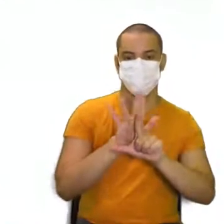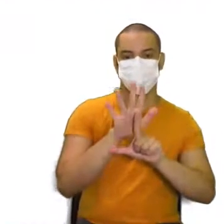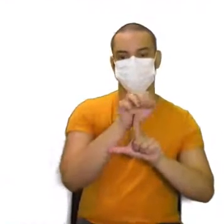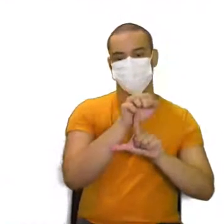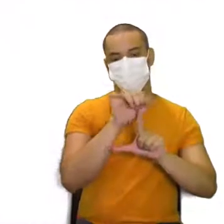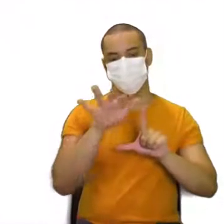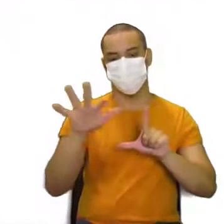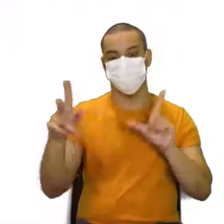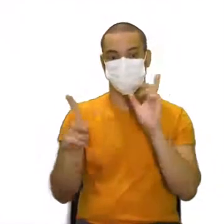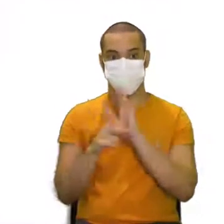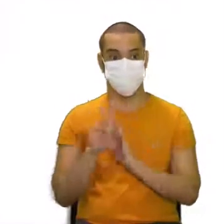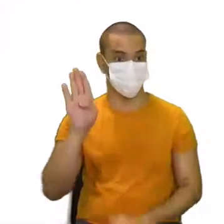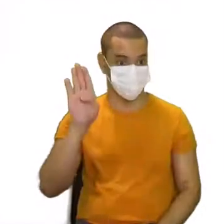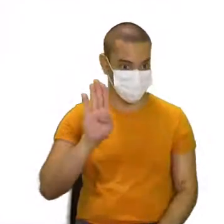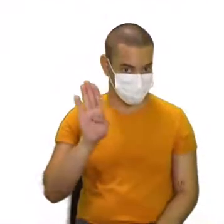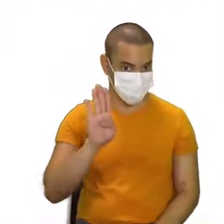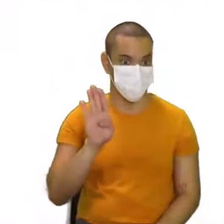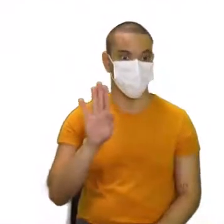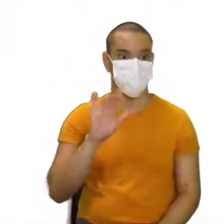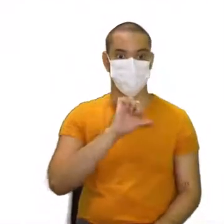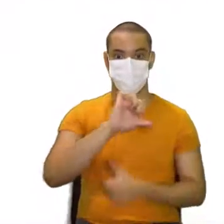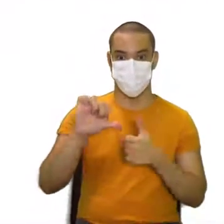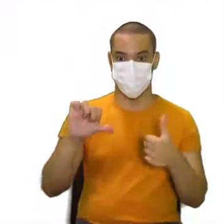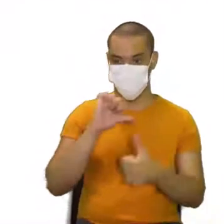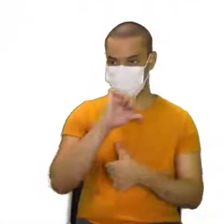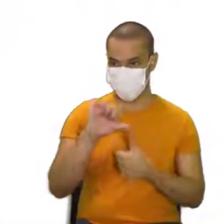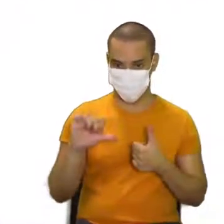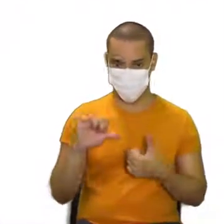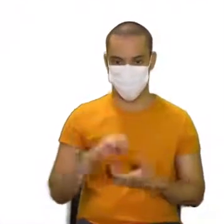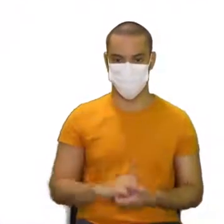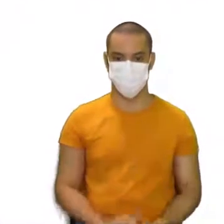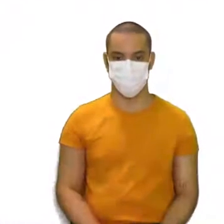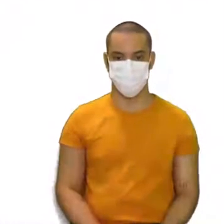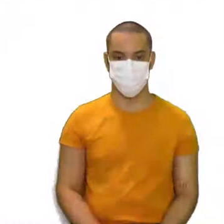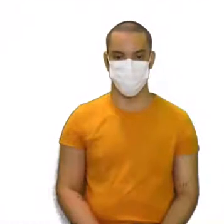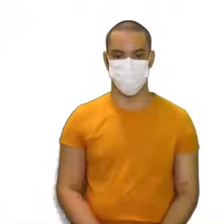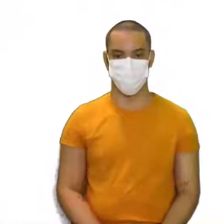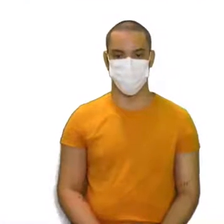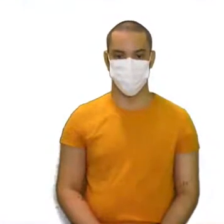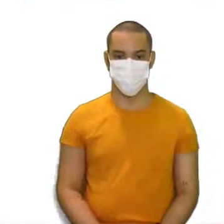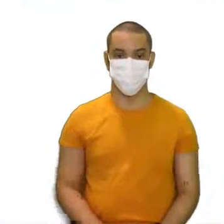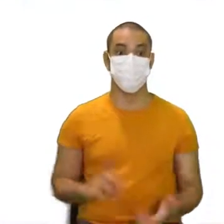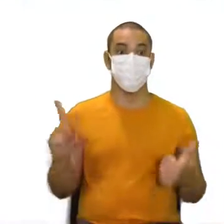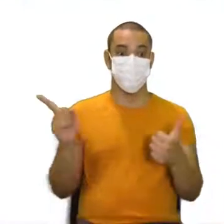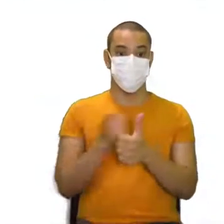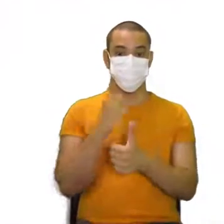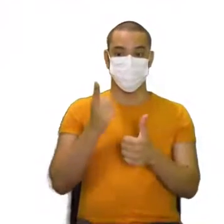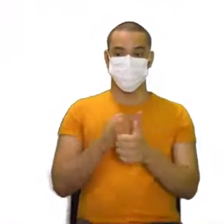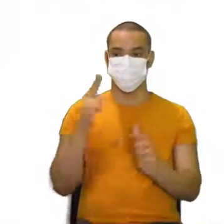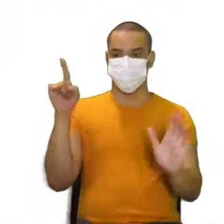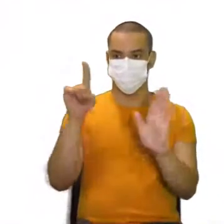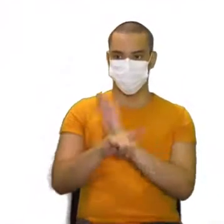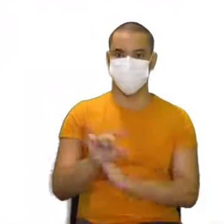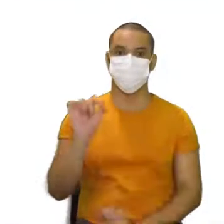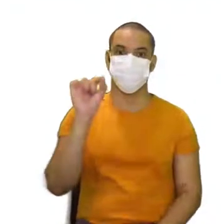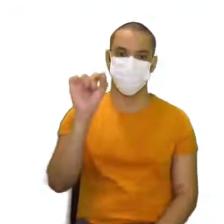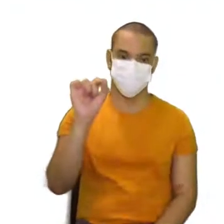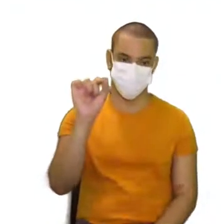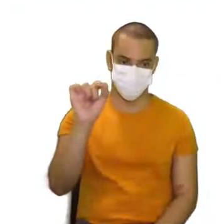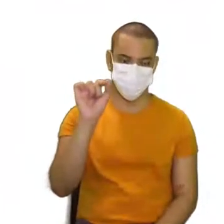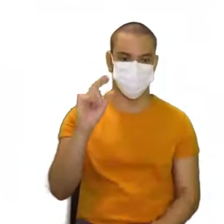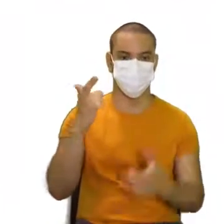na questão B Tá então vamos lá primeiro caso que foi perguntado é é